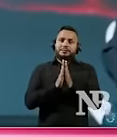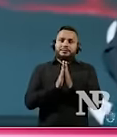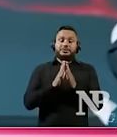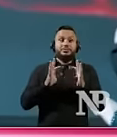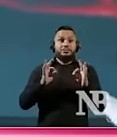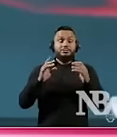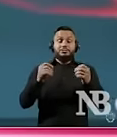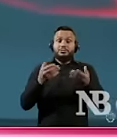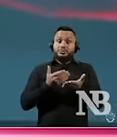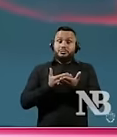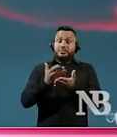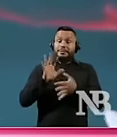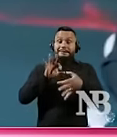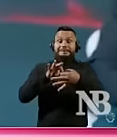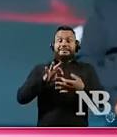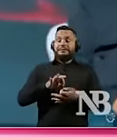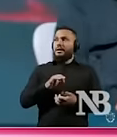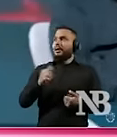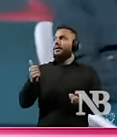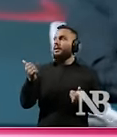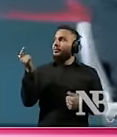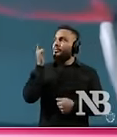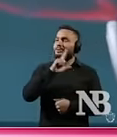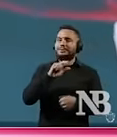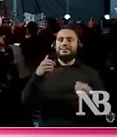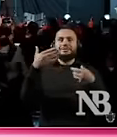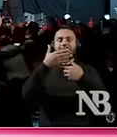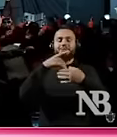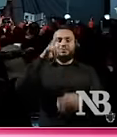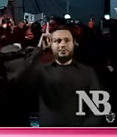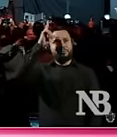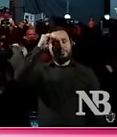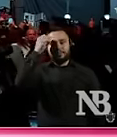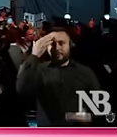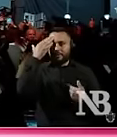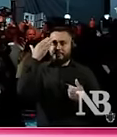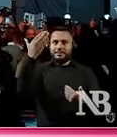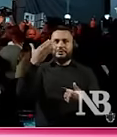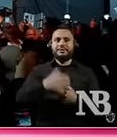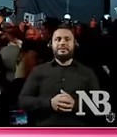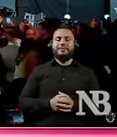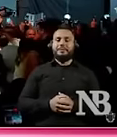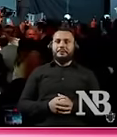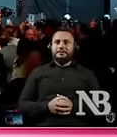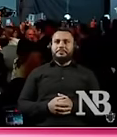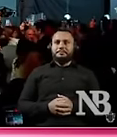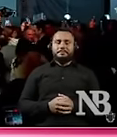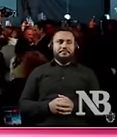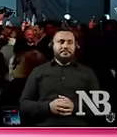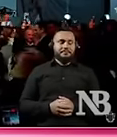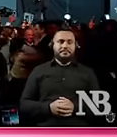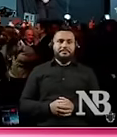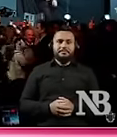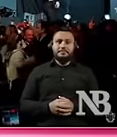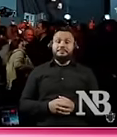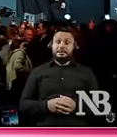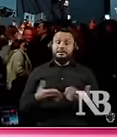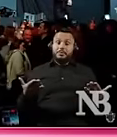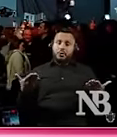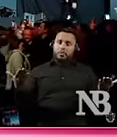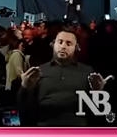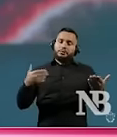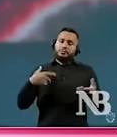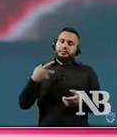Todo mundo entra em espírito aí. Aê, boa, boa. Obrigado, obrigado. Pessoal, dito isso, hoje eu quero